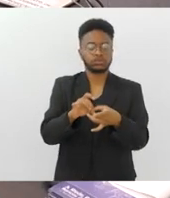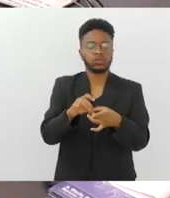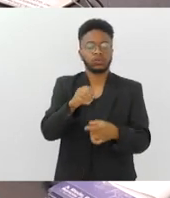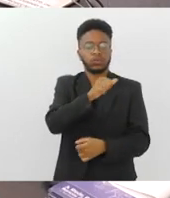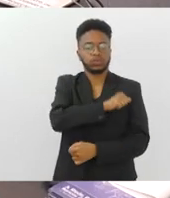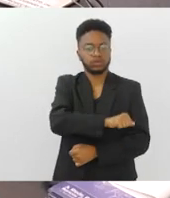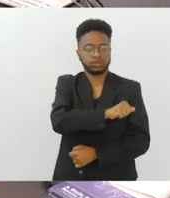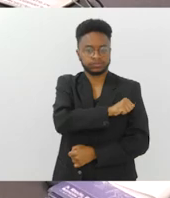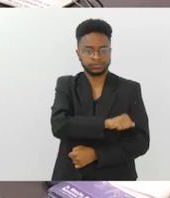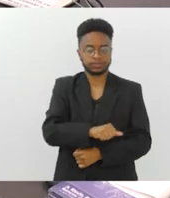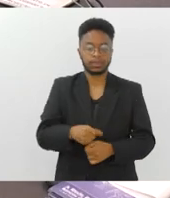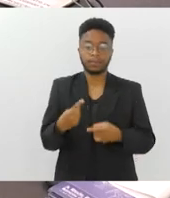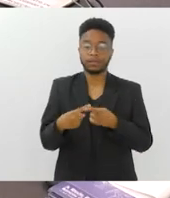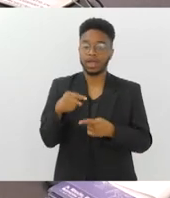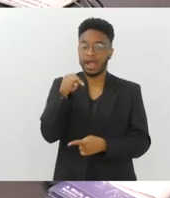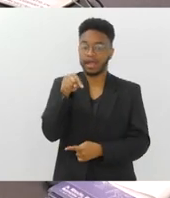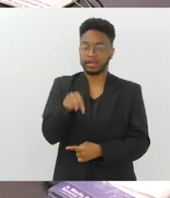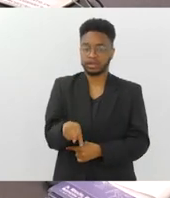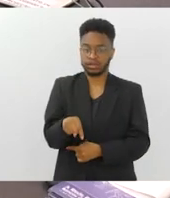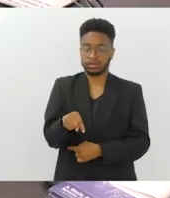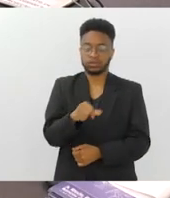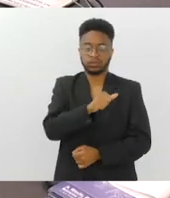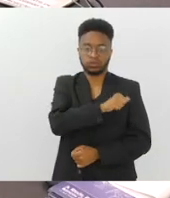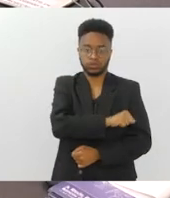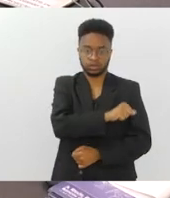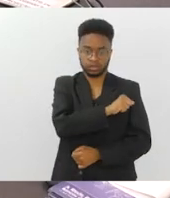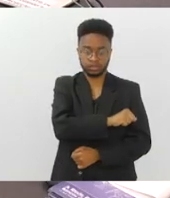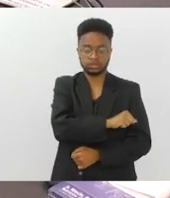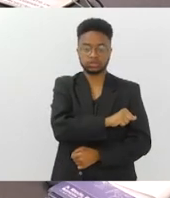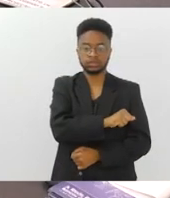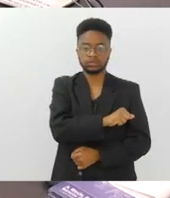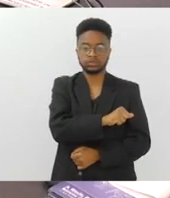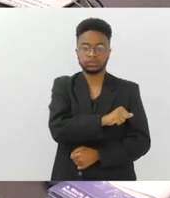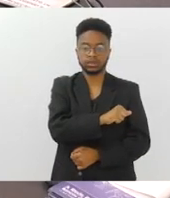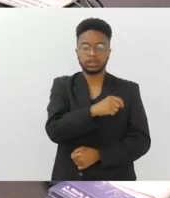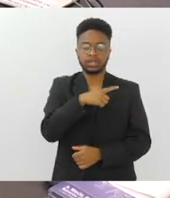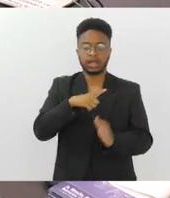Janeiro. Aqui no Estado, a Lei